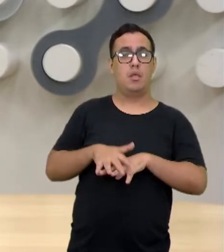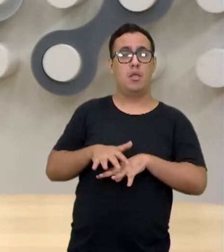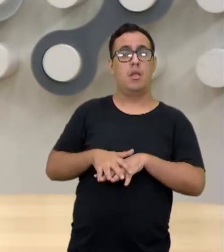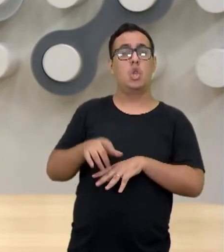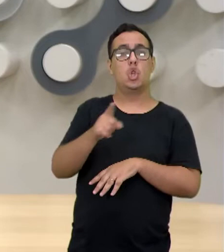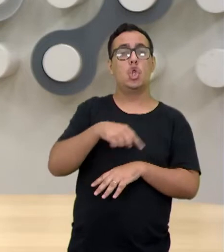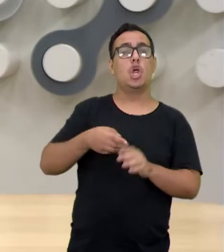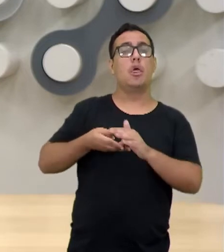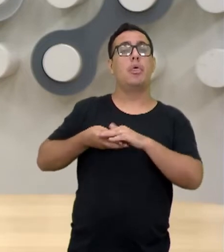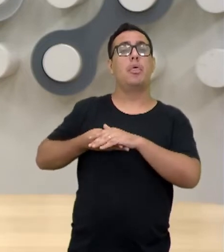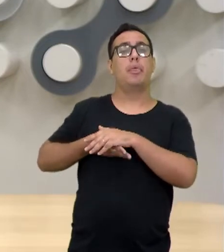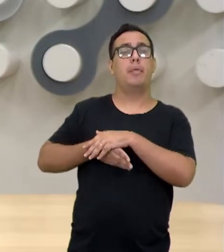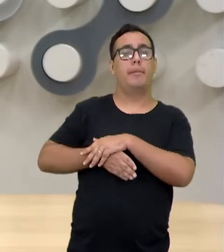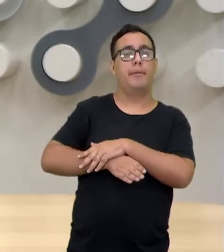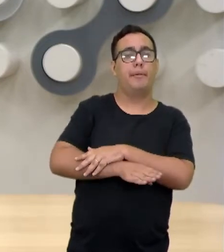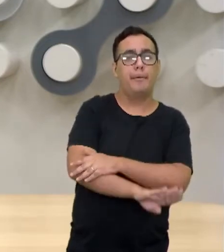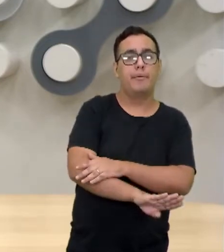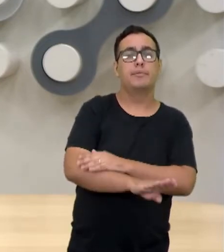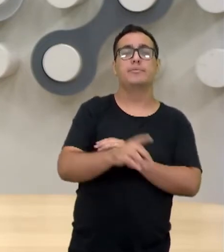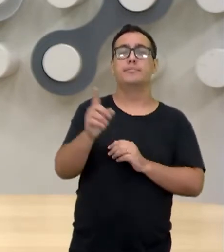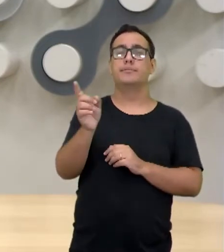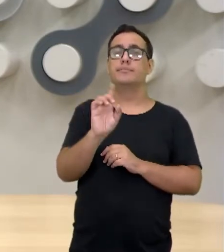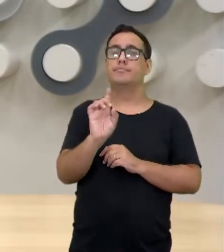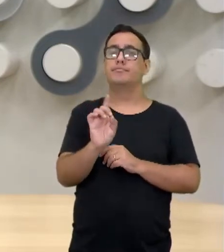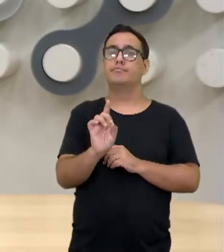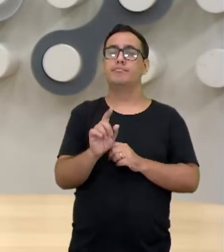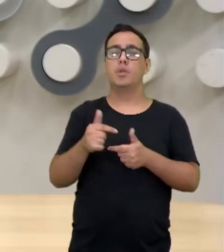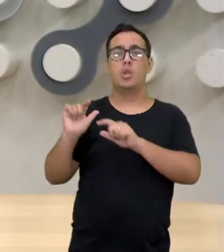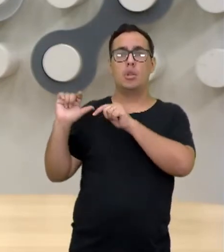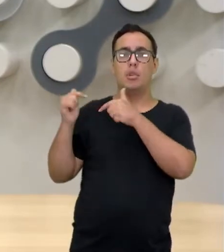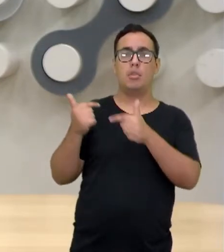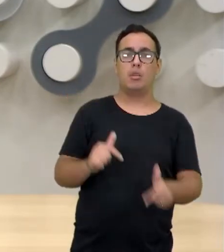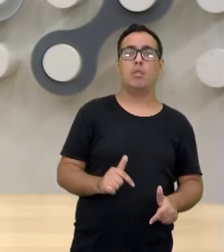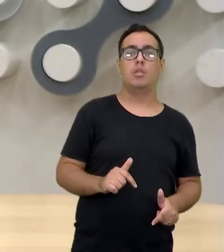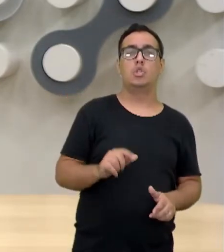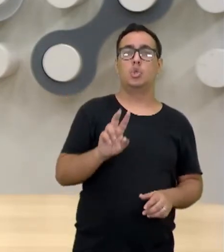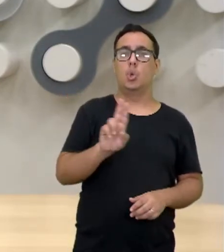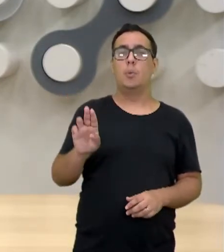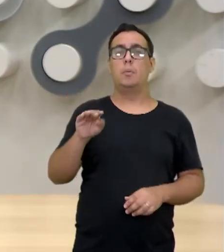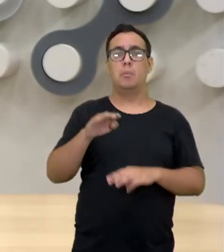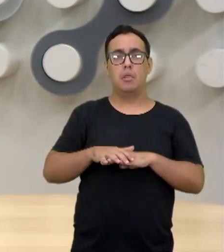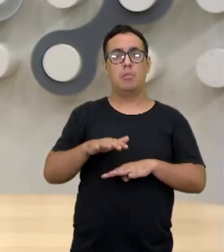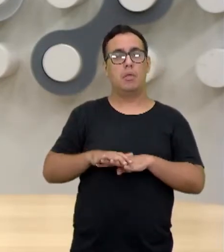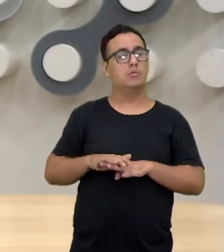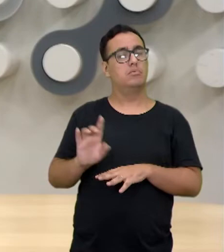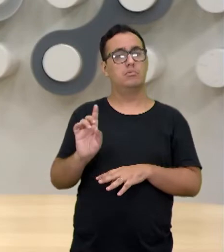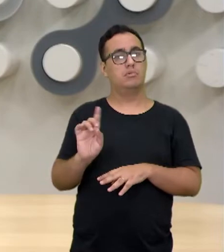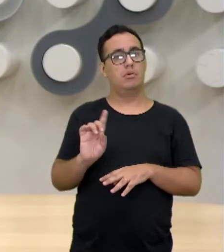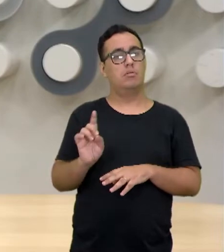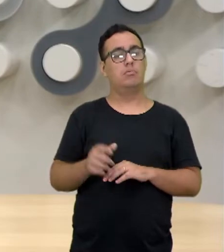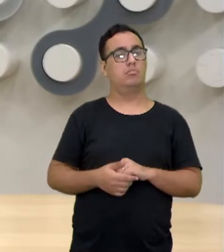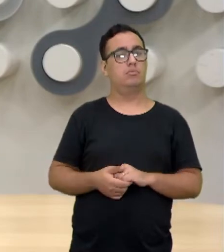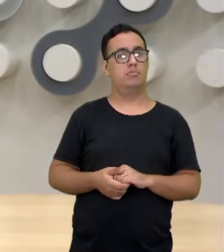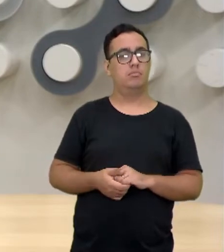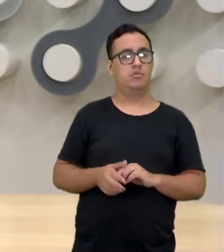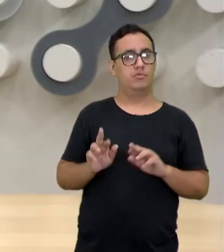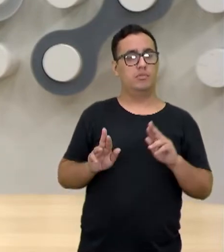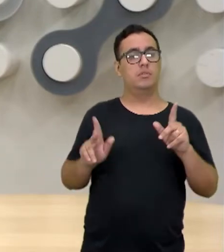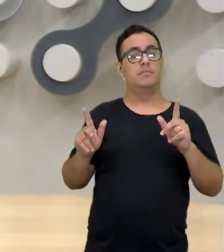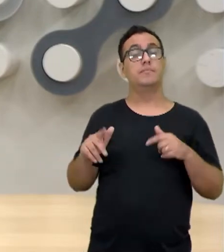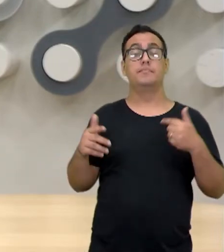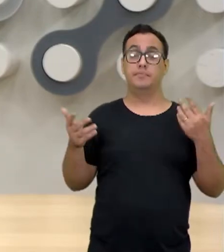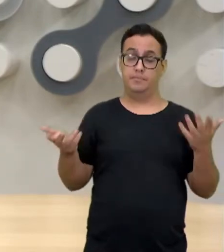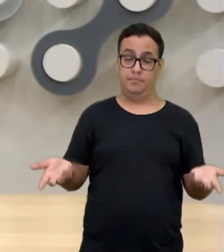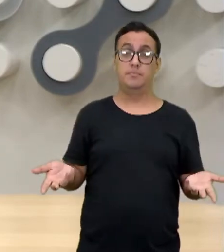se acostumou, por convenção e por tradição, a chamar de matemática. Tá certo? Bom,